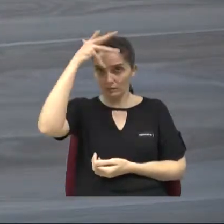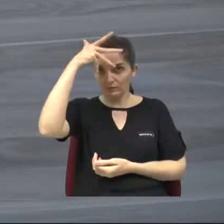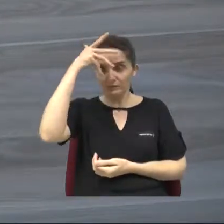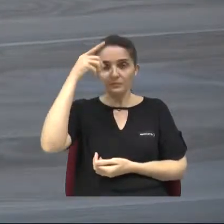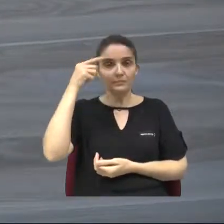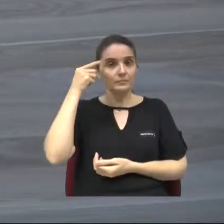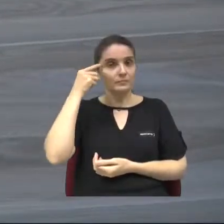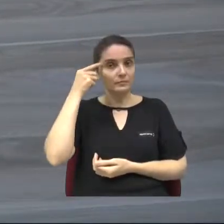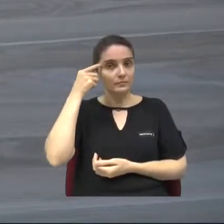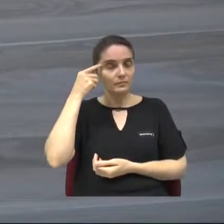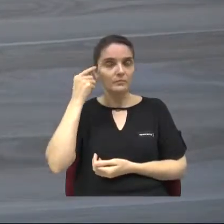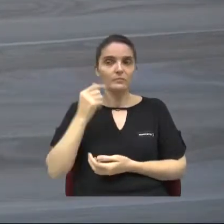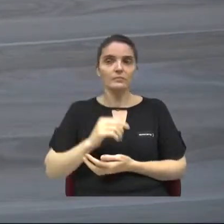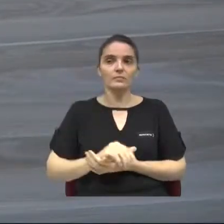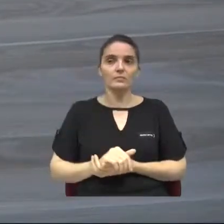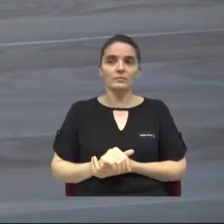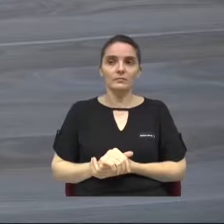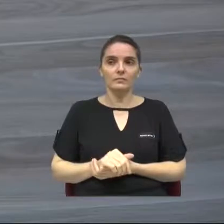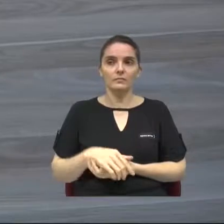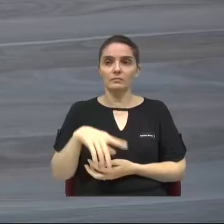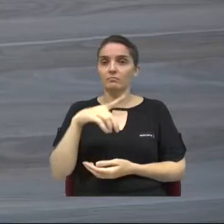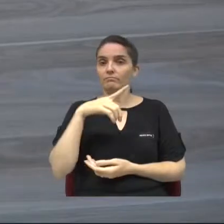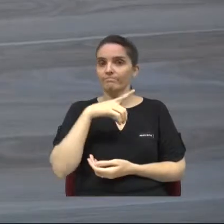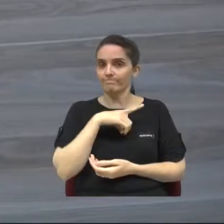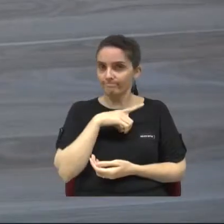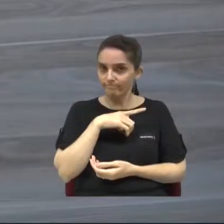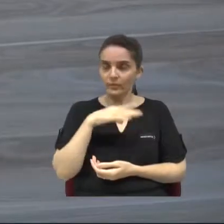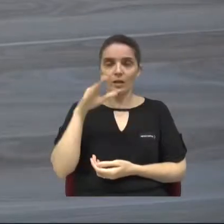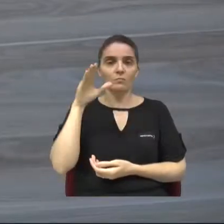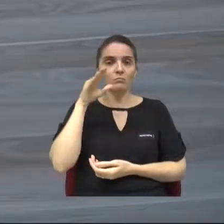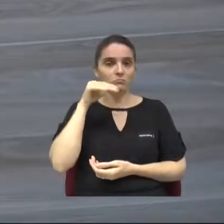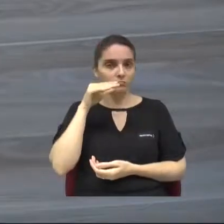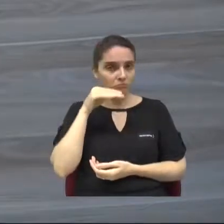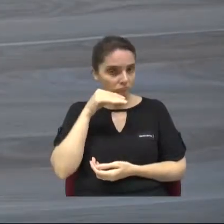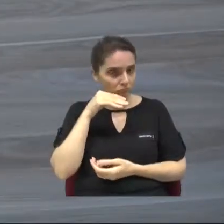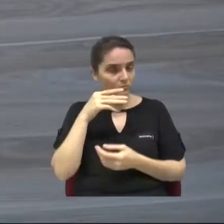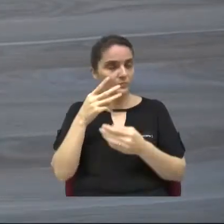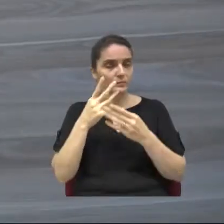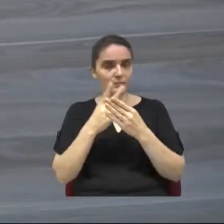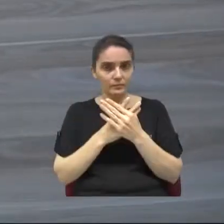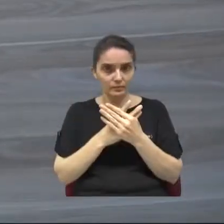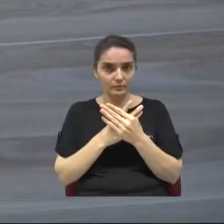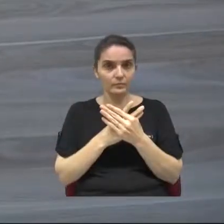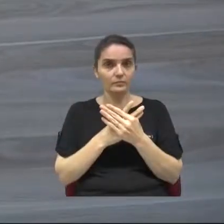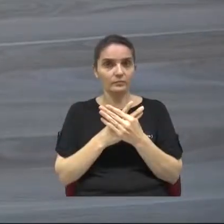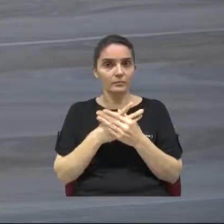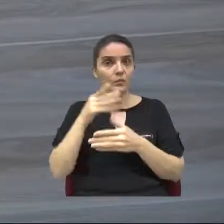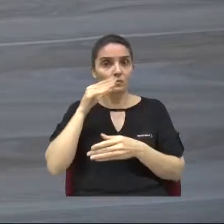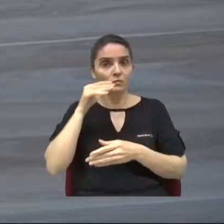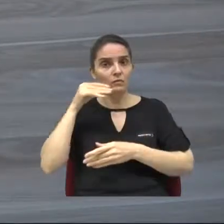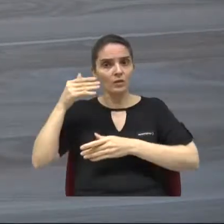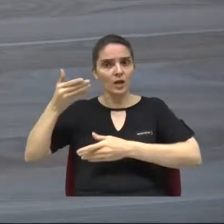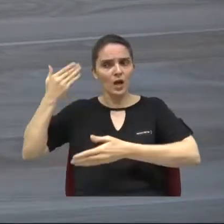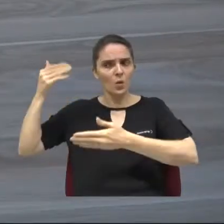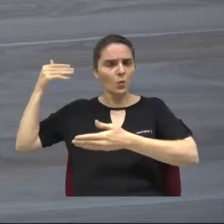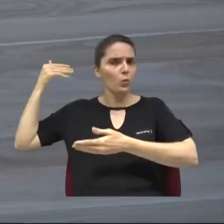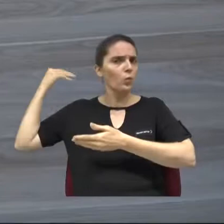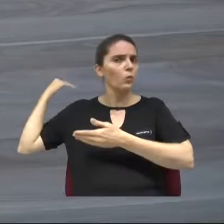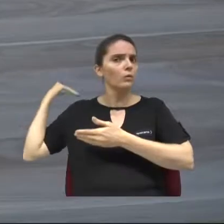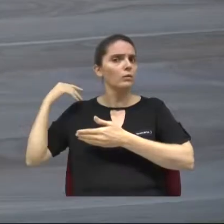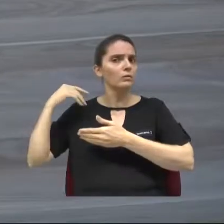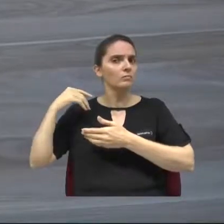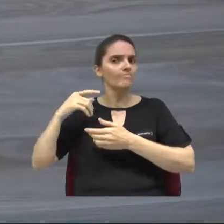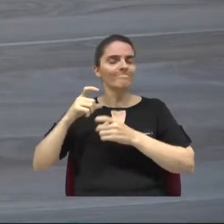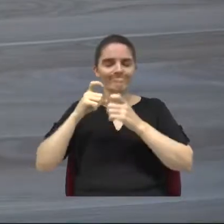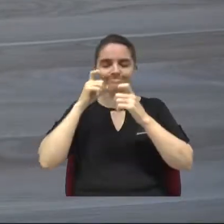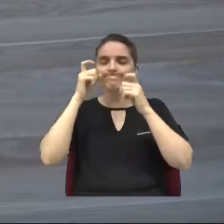é aqui. Existem funcionários nessa casa, funcionários de carreira, e precisamos ficar